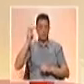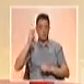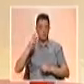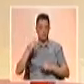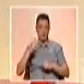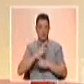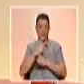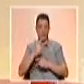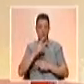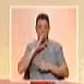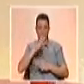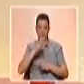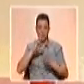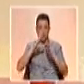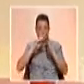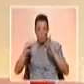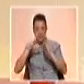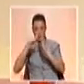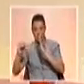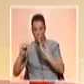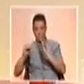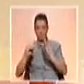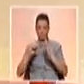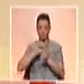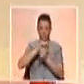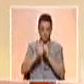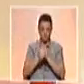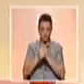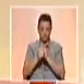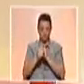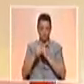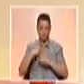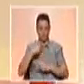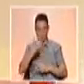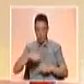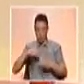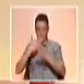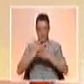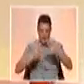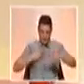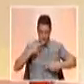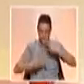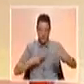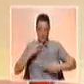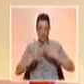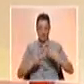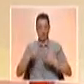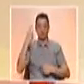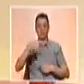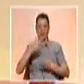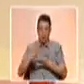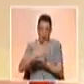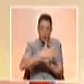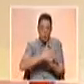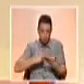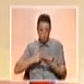A questão dos modelos, e aí vem a questão da modulação, para nós avaliarmos como é que nós vamos ter os recursos